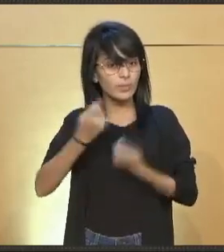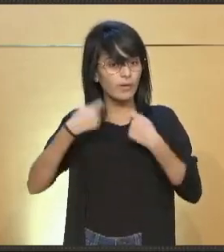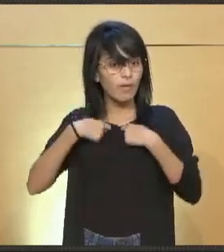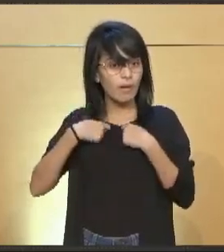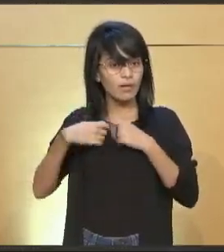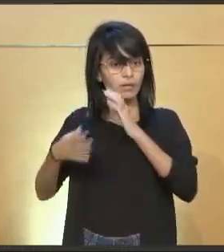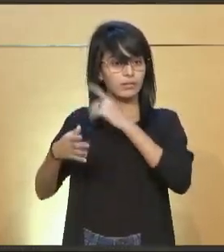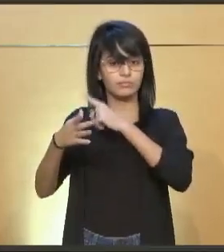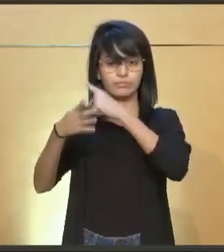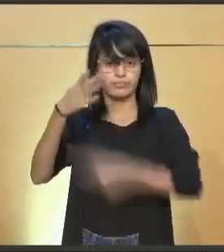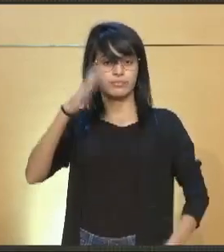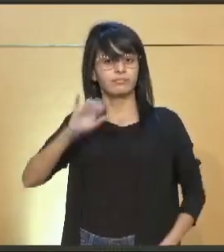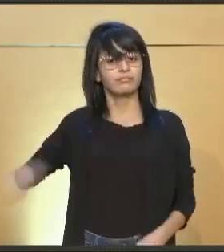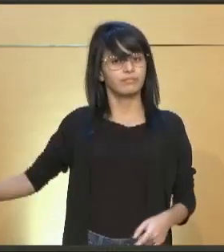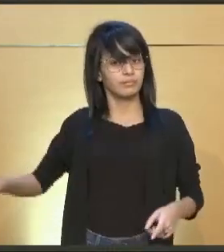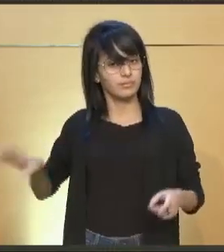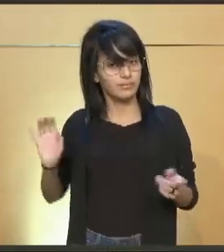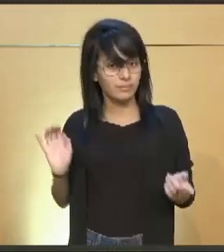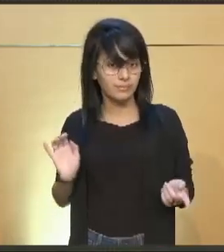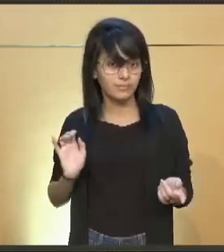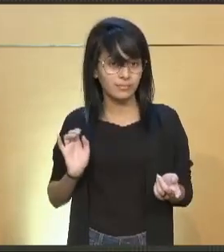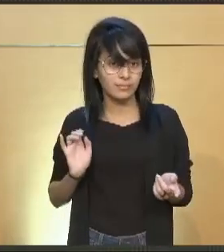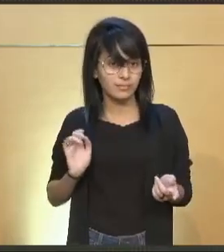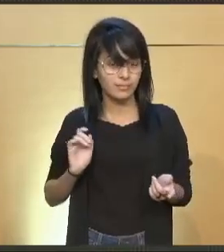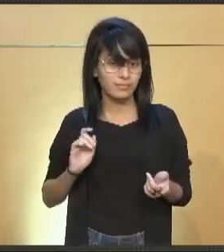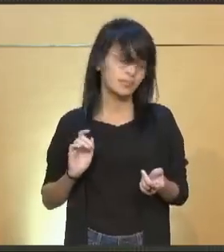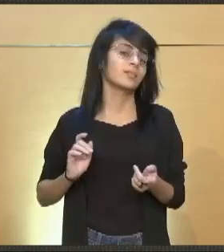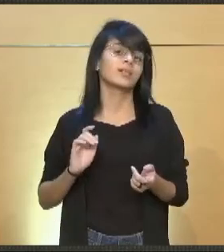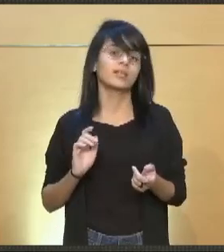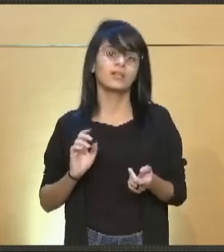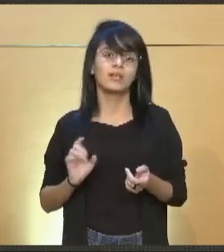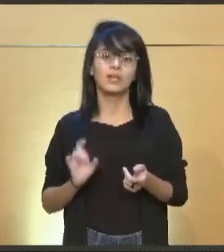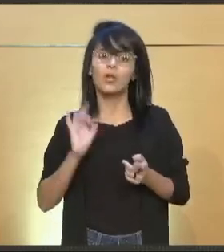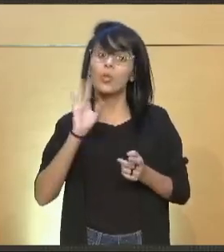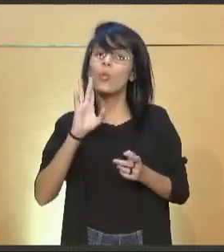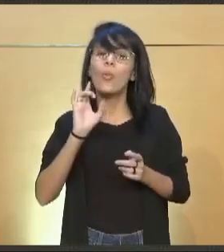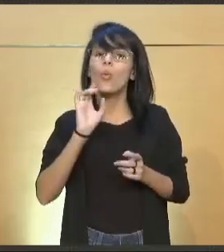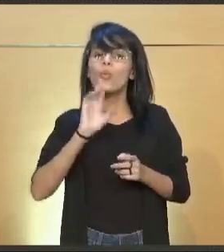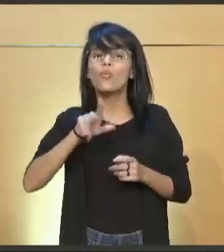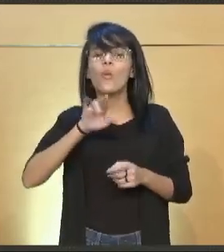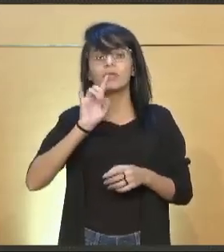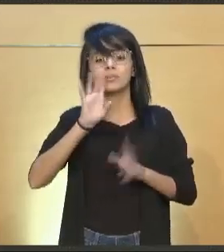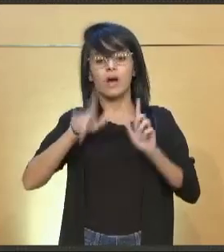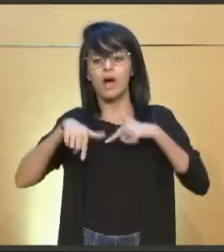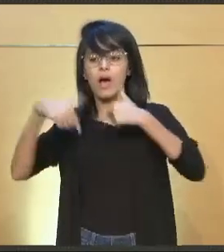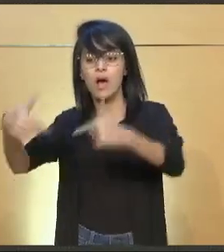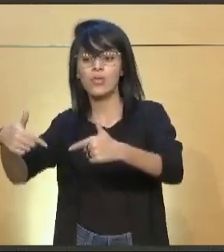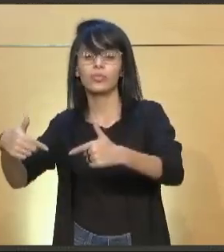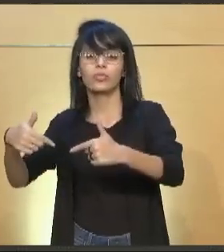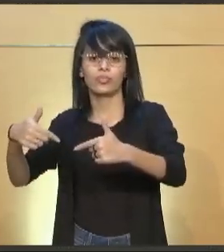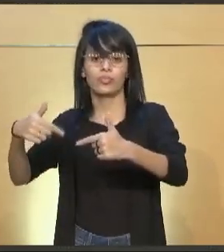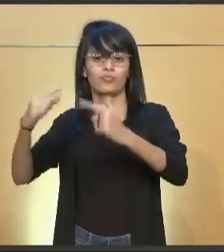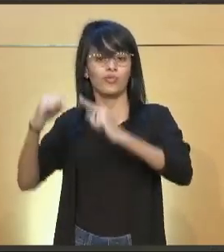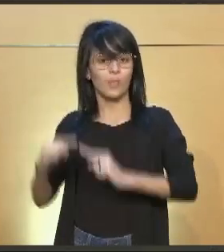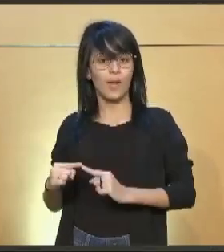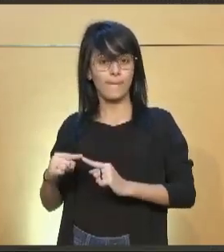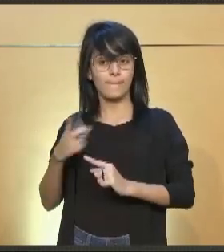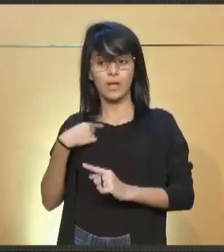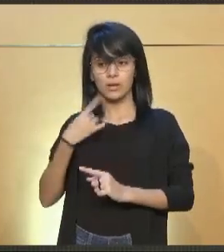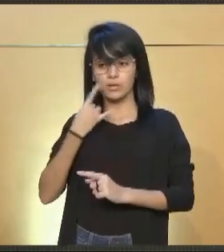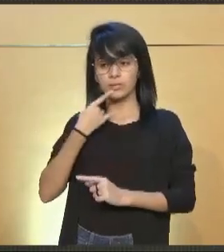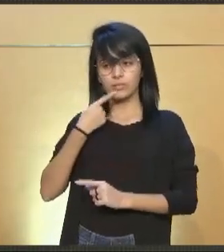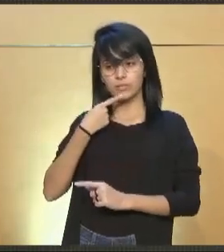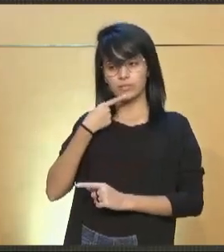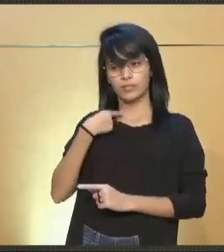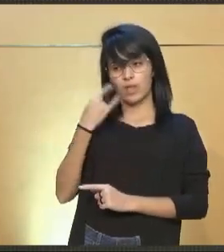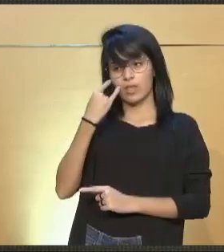a lança longe de ti. Jesus trabalha não apenas o ato, mas a intenção, o olhar de